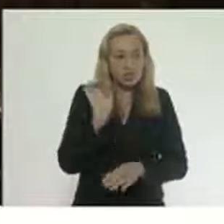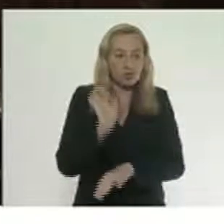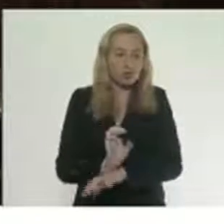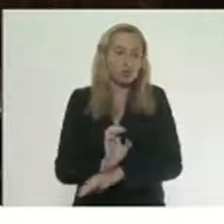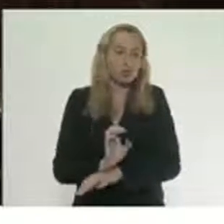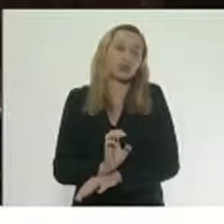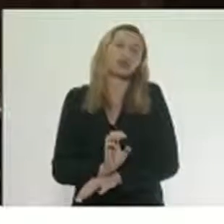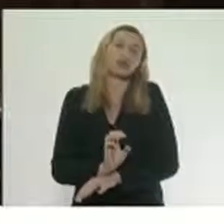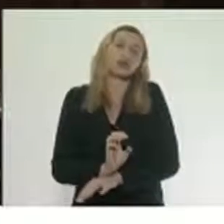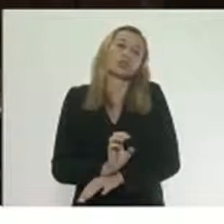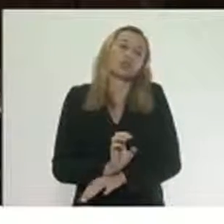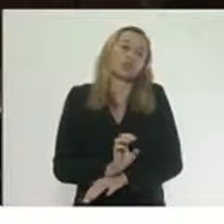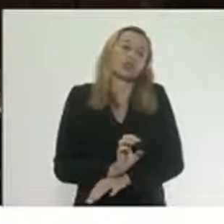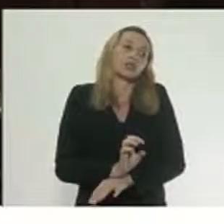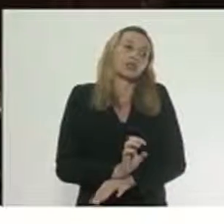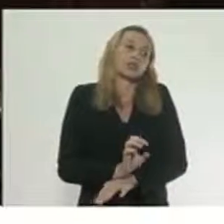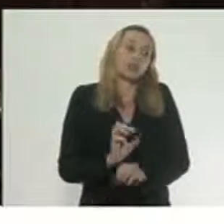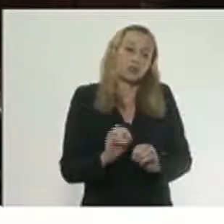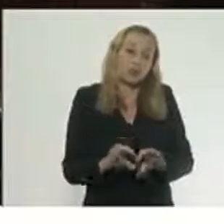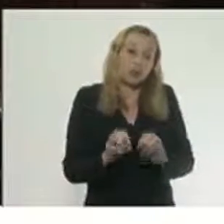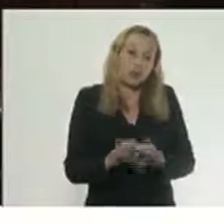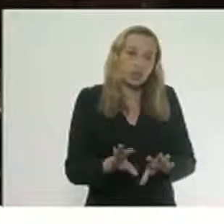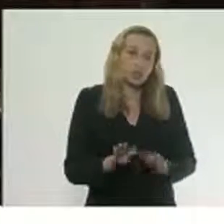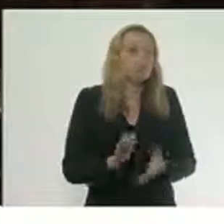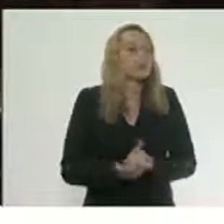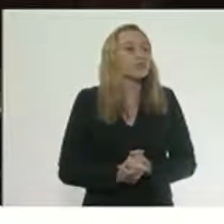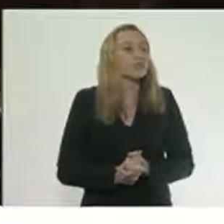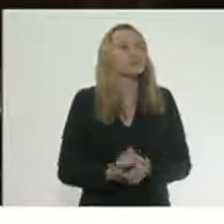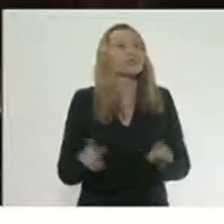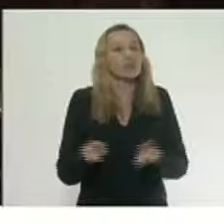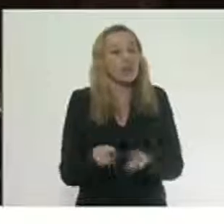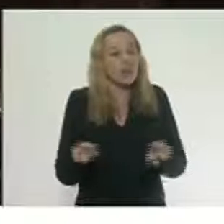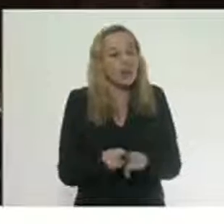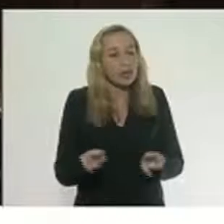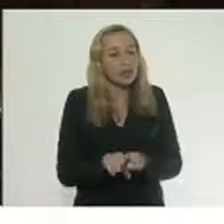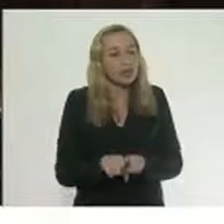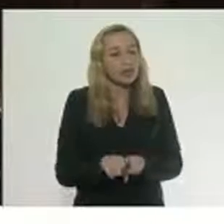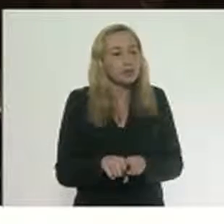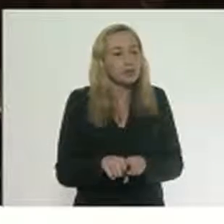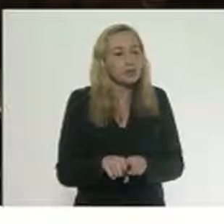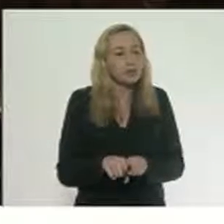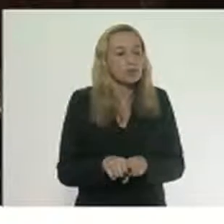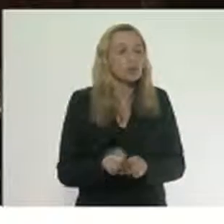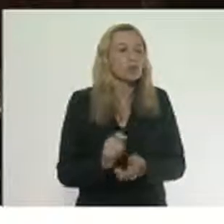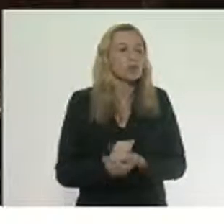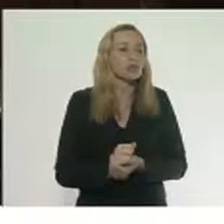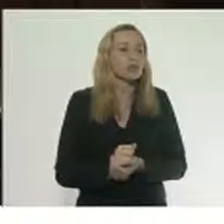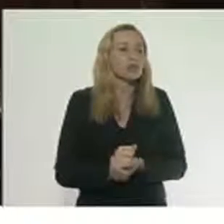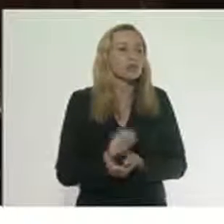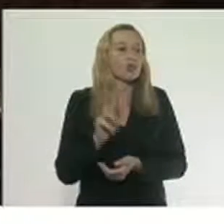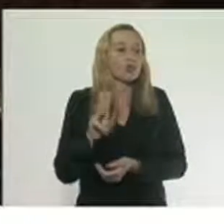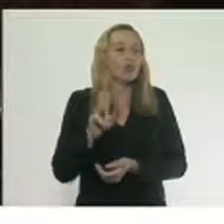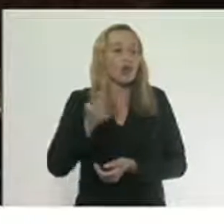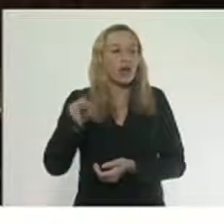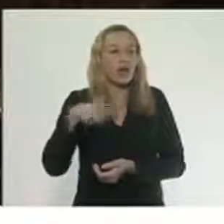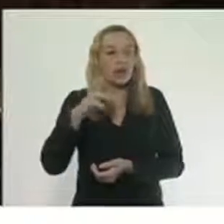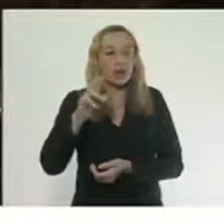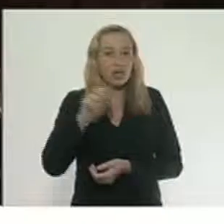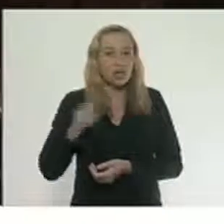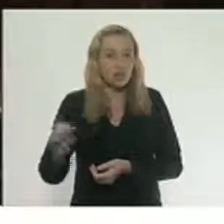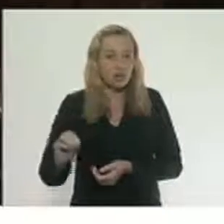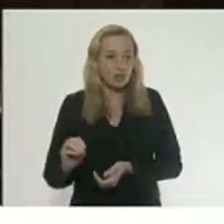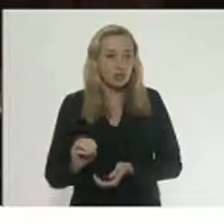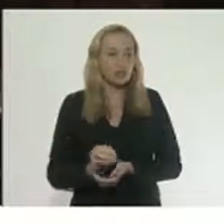Malvina Tuchman, na presença também da pró-reitora de graduação da UESO, professora Vânia,